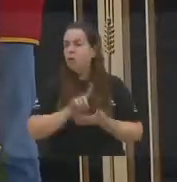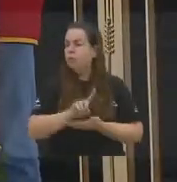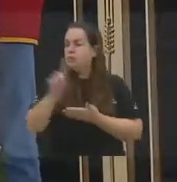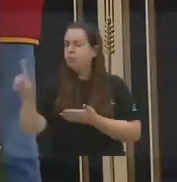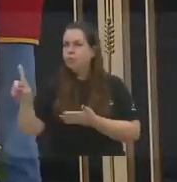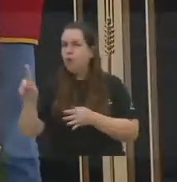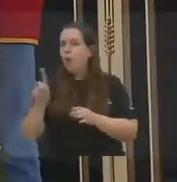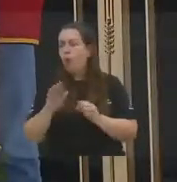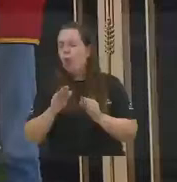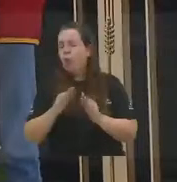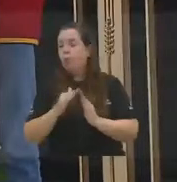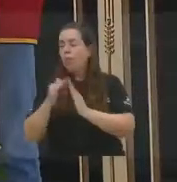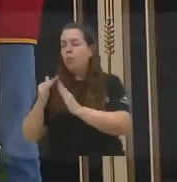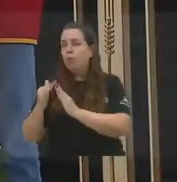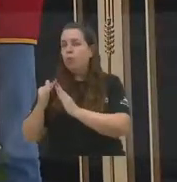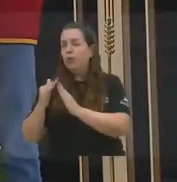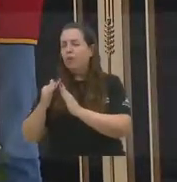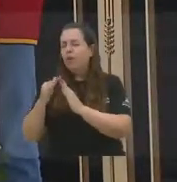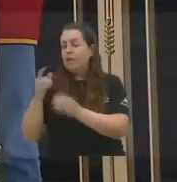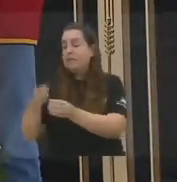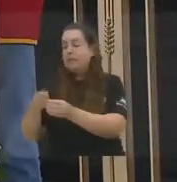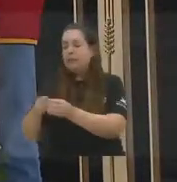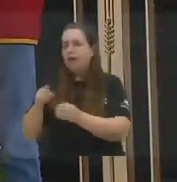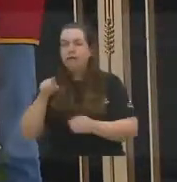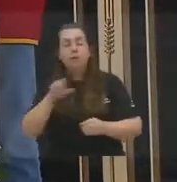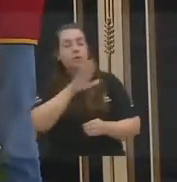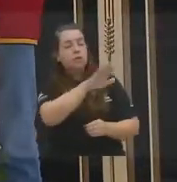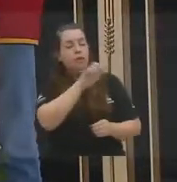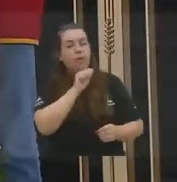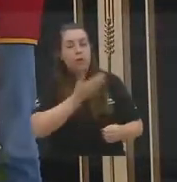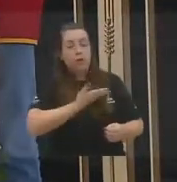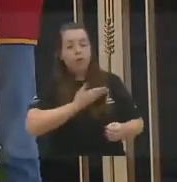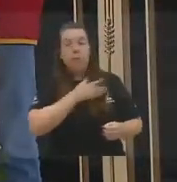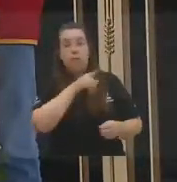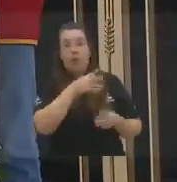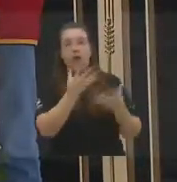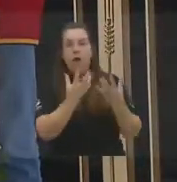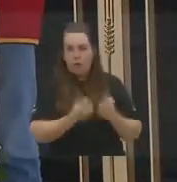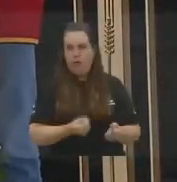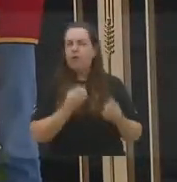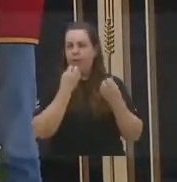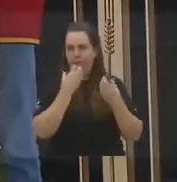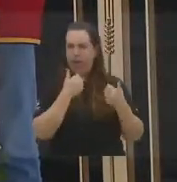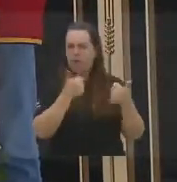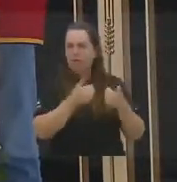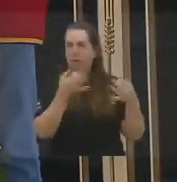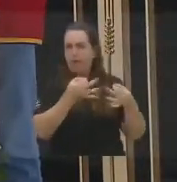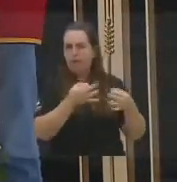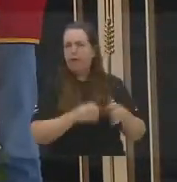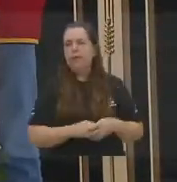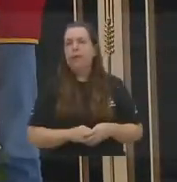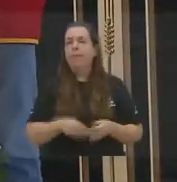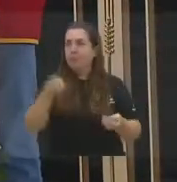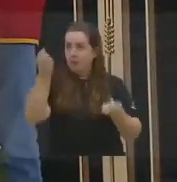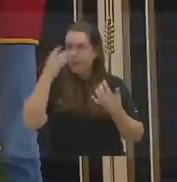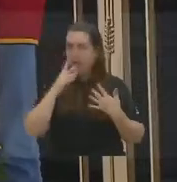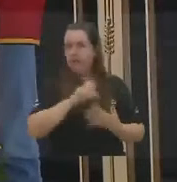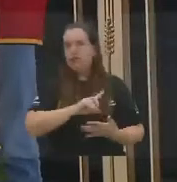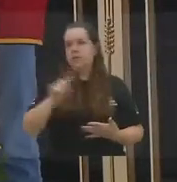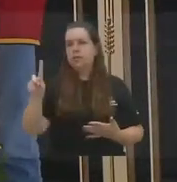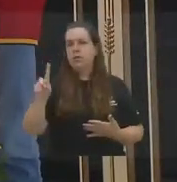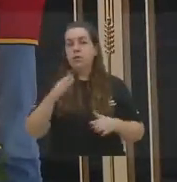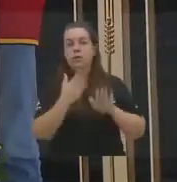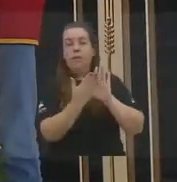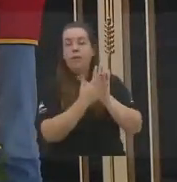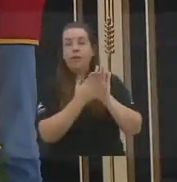os irmãos apoiaram-no e escreveram aos discípulos para que o acolhessem bem. Pela graça de Deus, a presença de Apolo